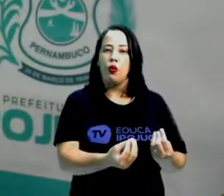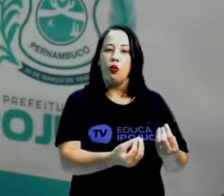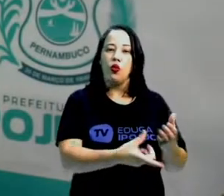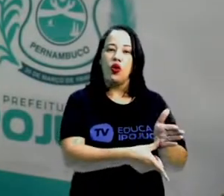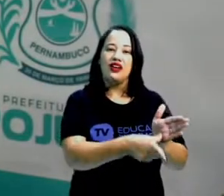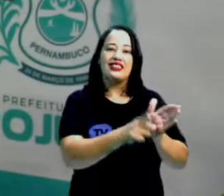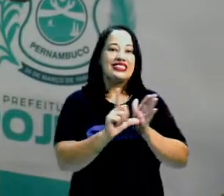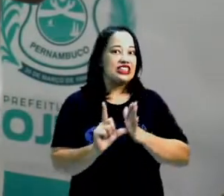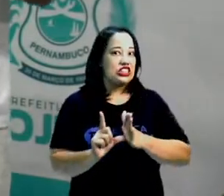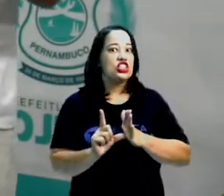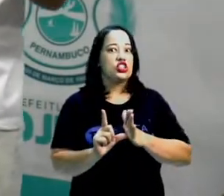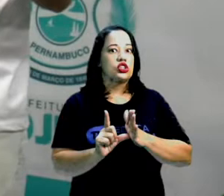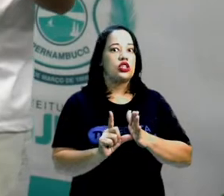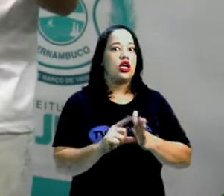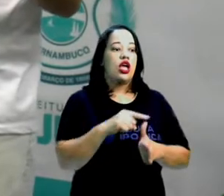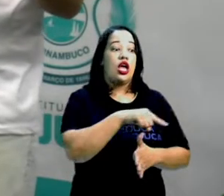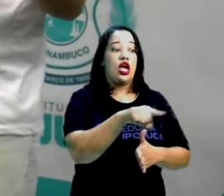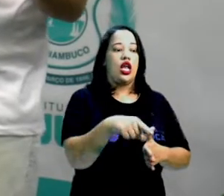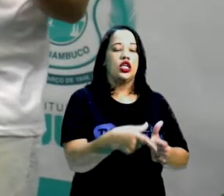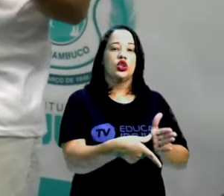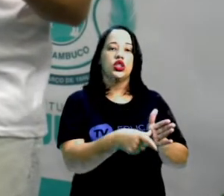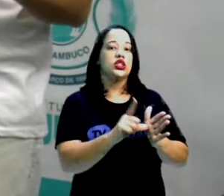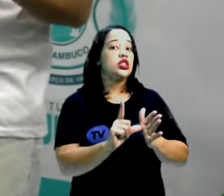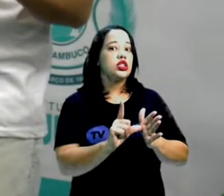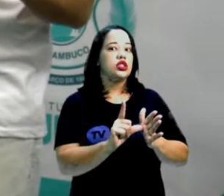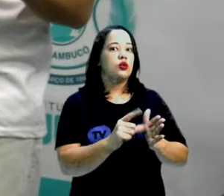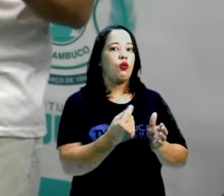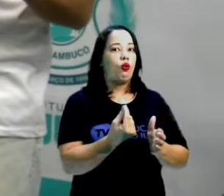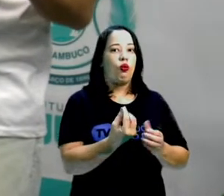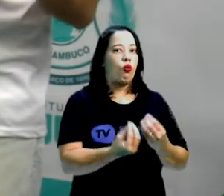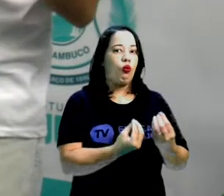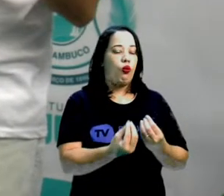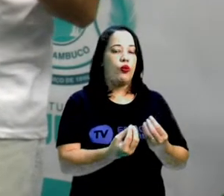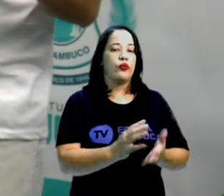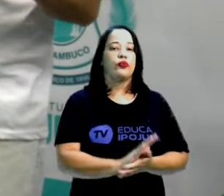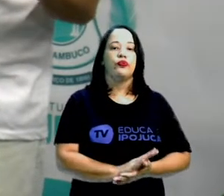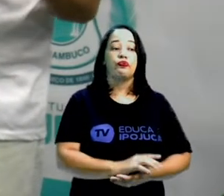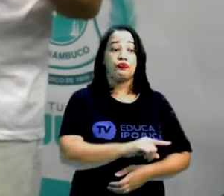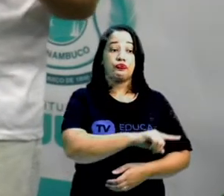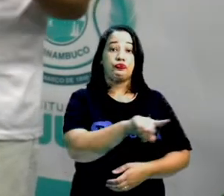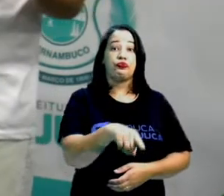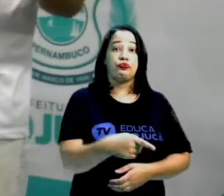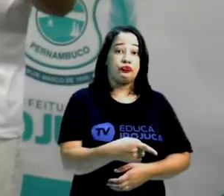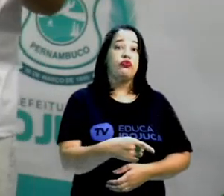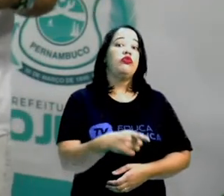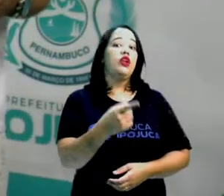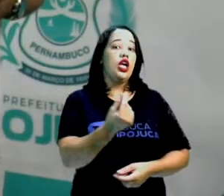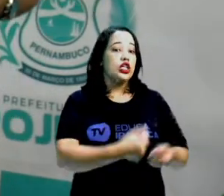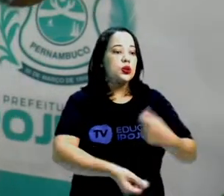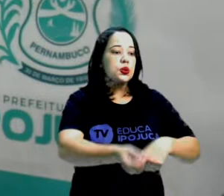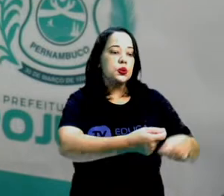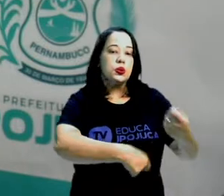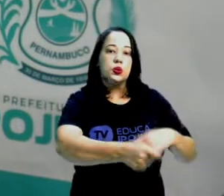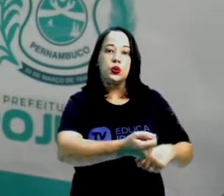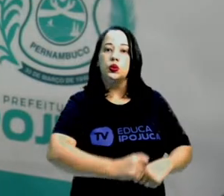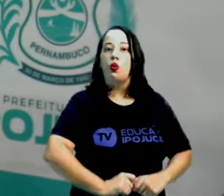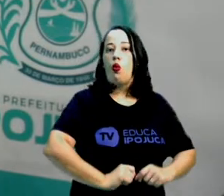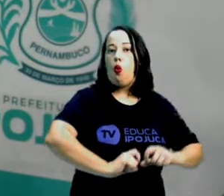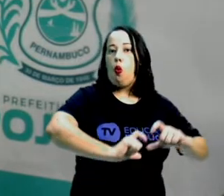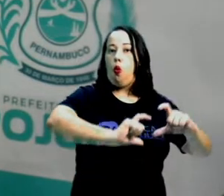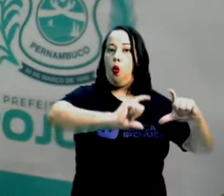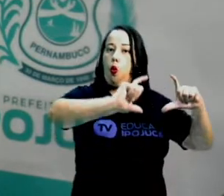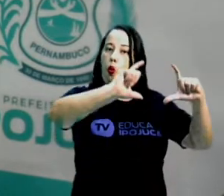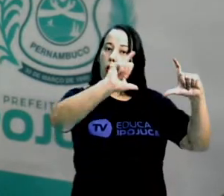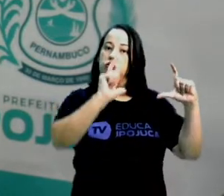antes dessa crise, né? Antes da crise chegar. Primeiramente, os Estados Unidos eles já eram a maior economia do mundo. Até hoje, os